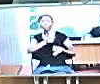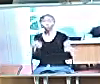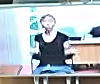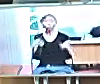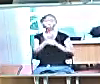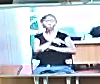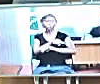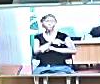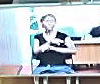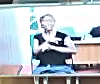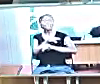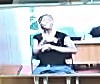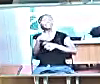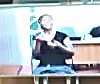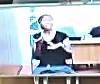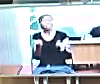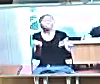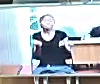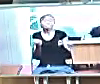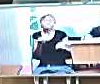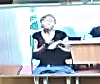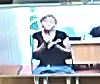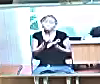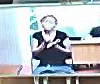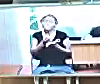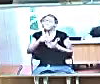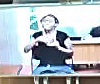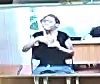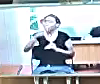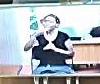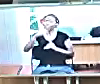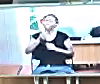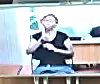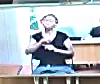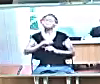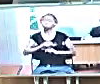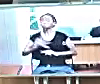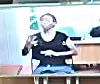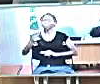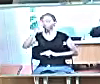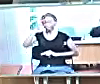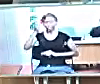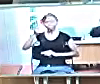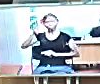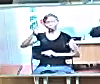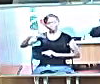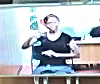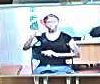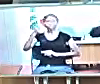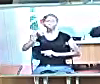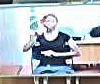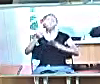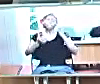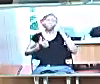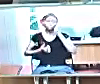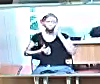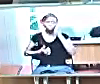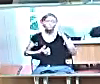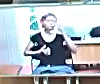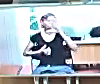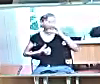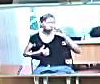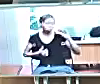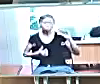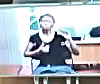tendência infelizmente é de cada vez que aumente mais no número de inativos e pensionistas a gente sabe que os servidores tem muitas